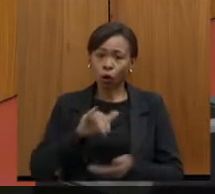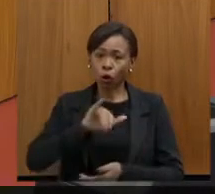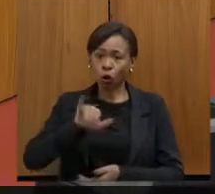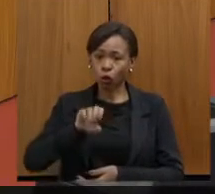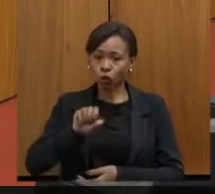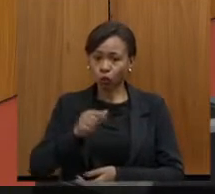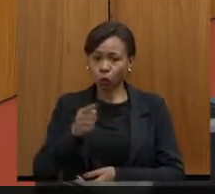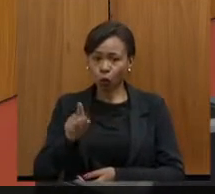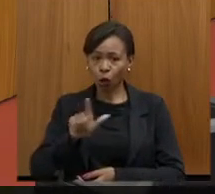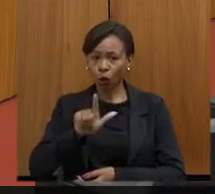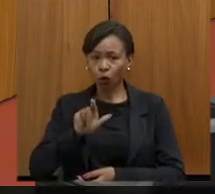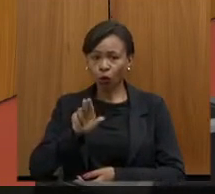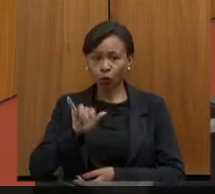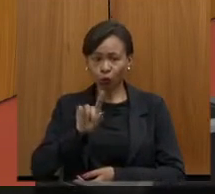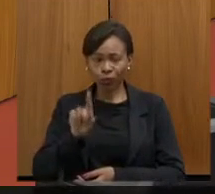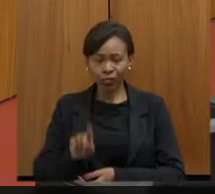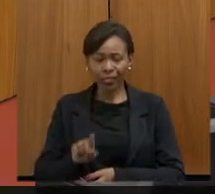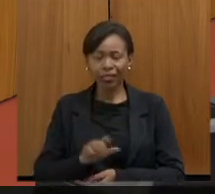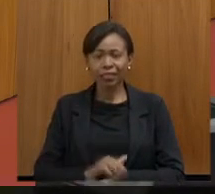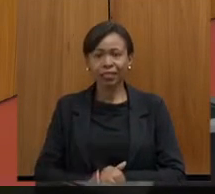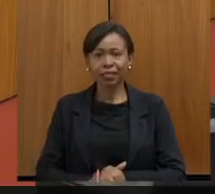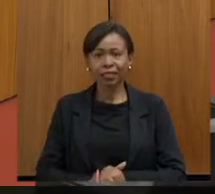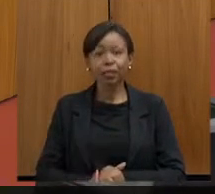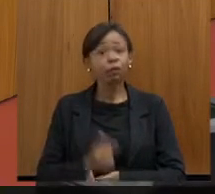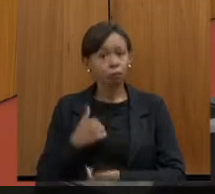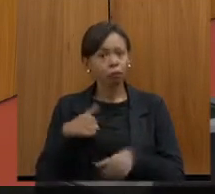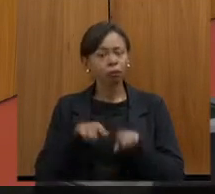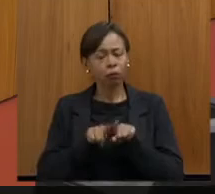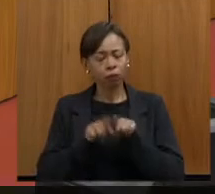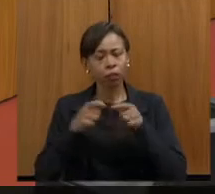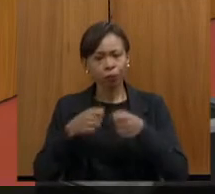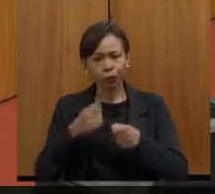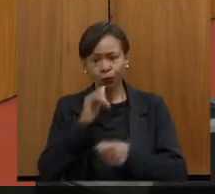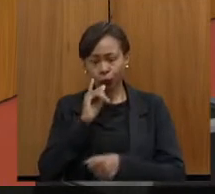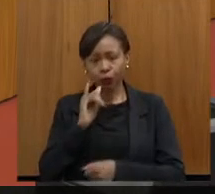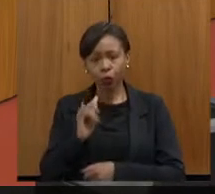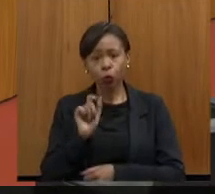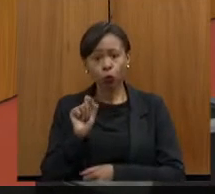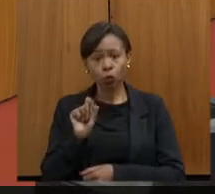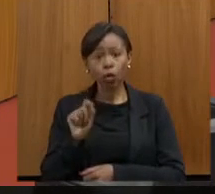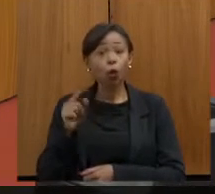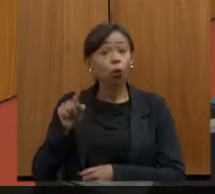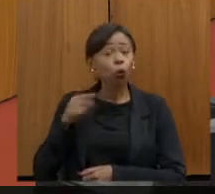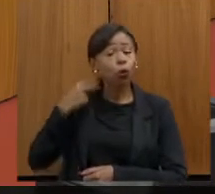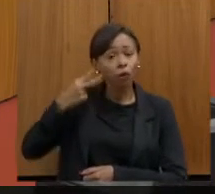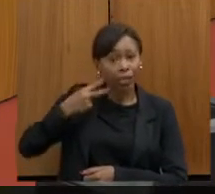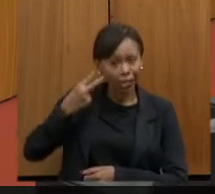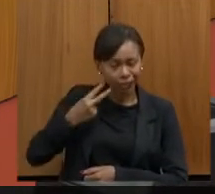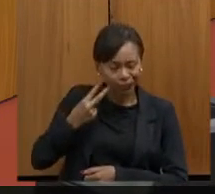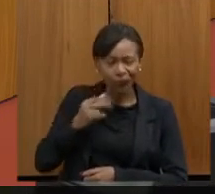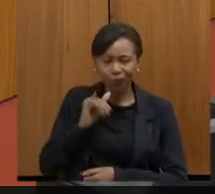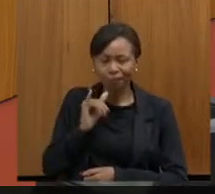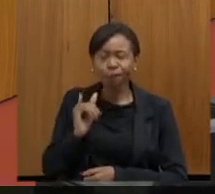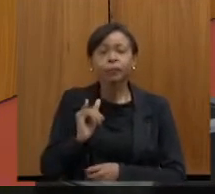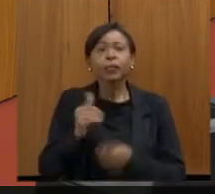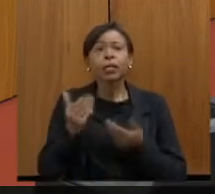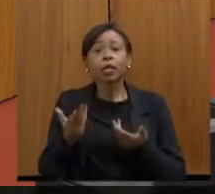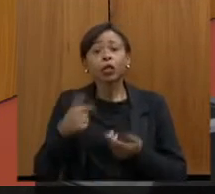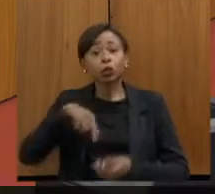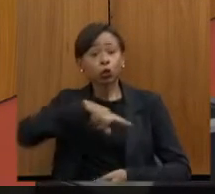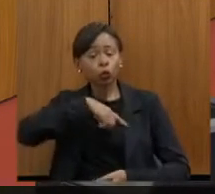Luiz. Não posso também deixar de registrar, deputado, aqui ao vereador. Nós estamos